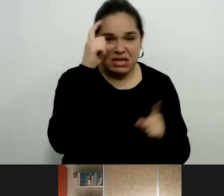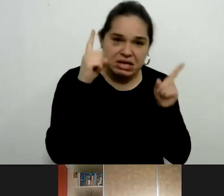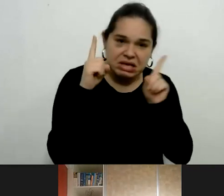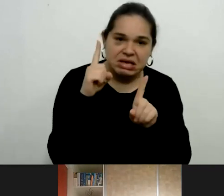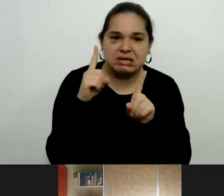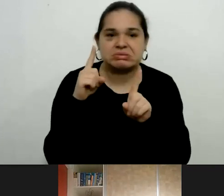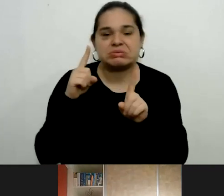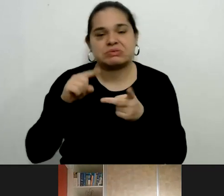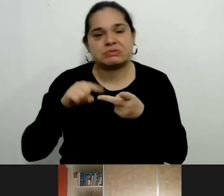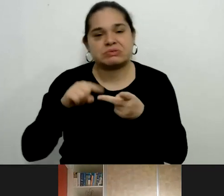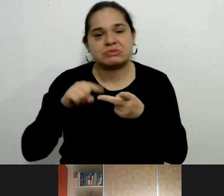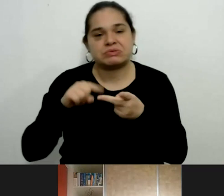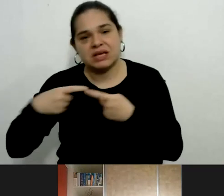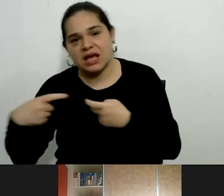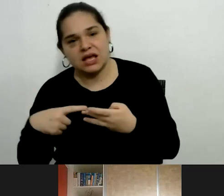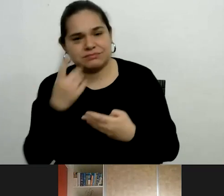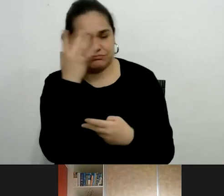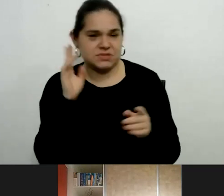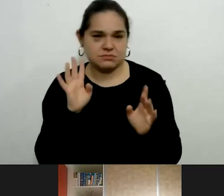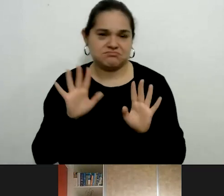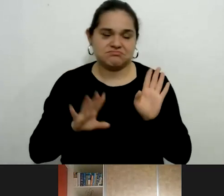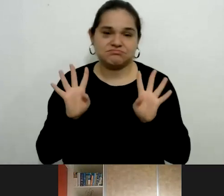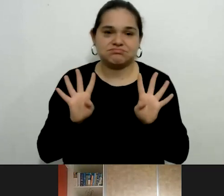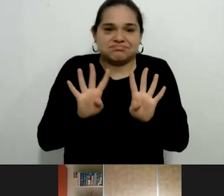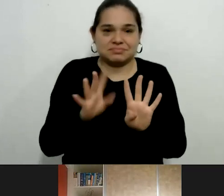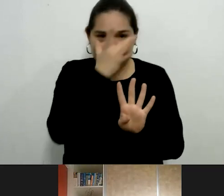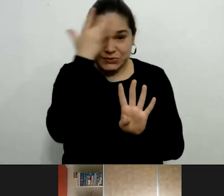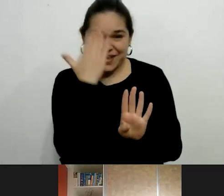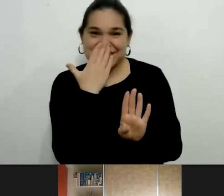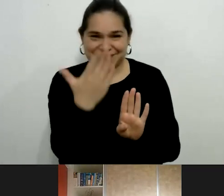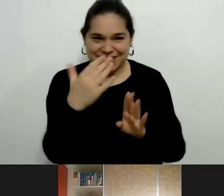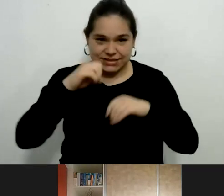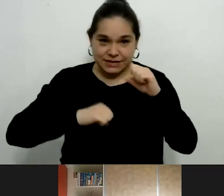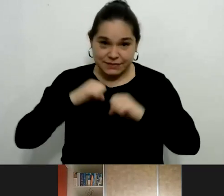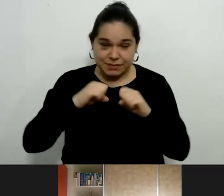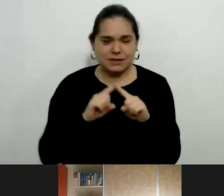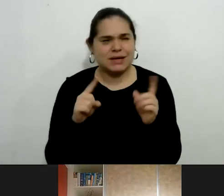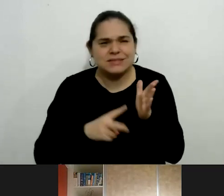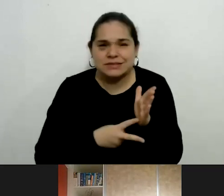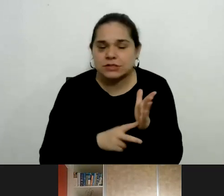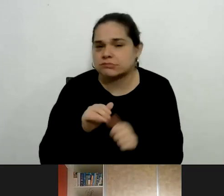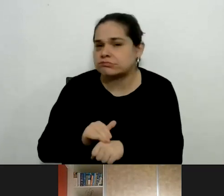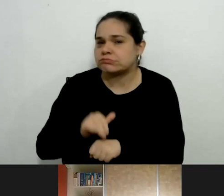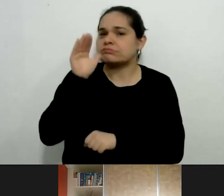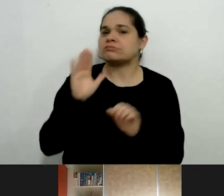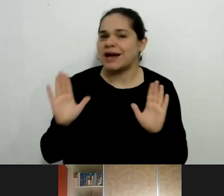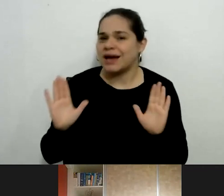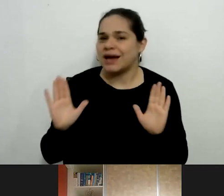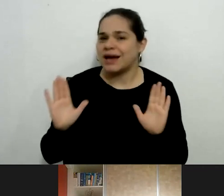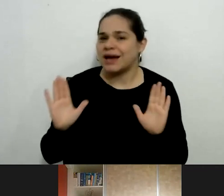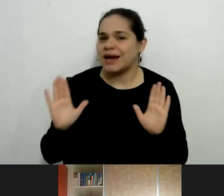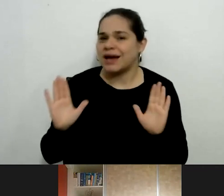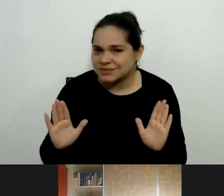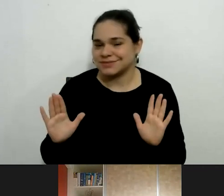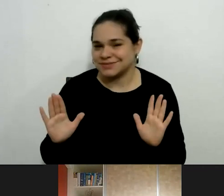o sei lá, nós, né? Muitas vezes o sindicato é visto assim. E o sindicato é muito mais do que isso. Isso que nós estamos vendo agora, que vocês